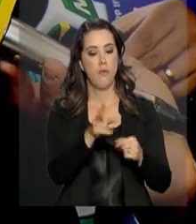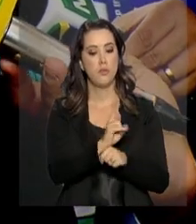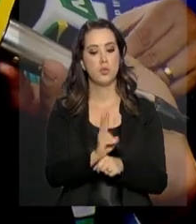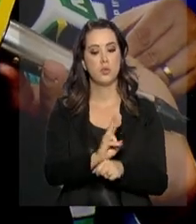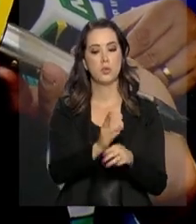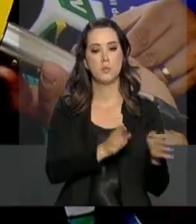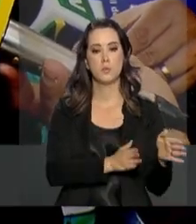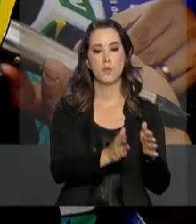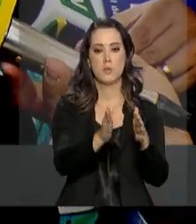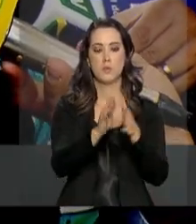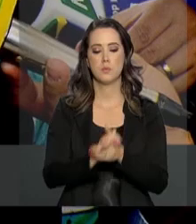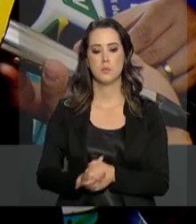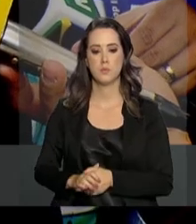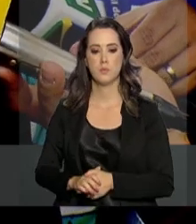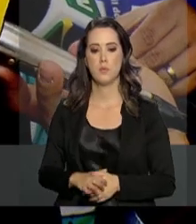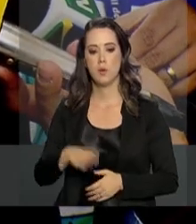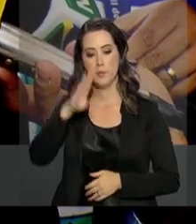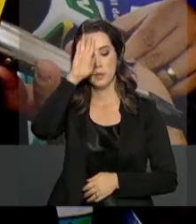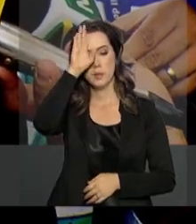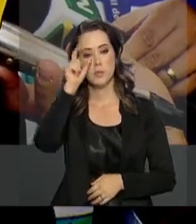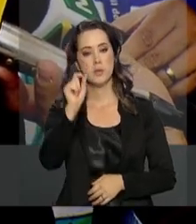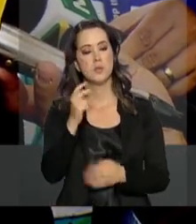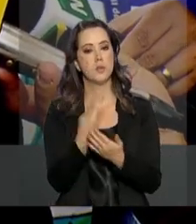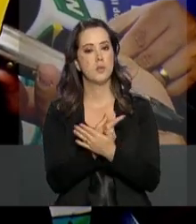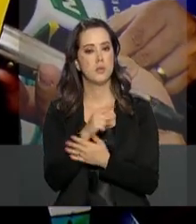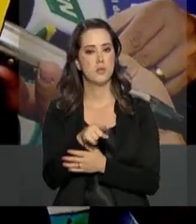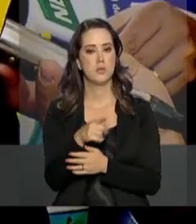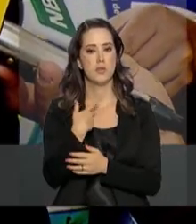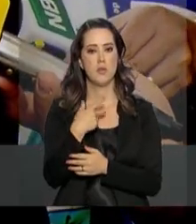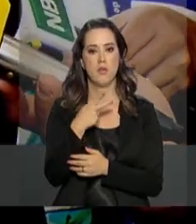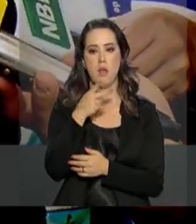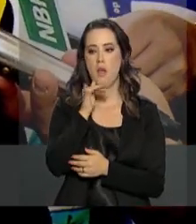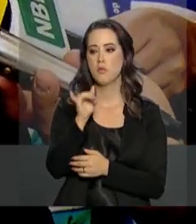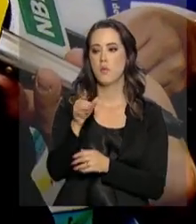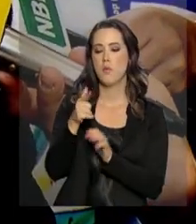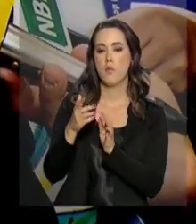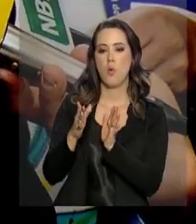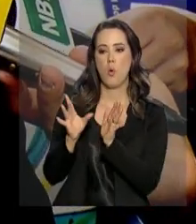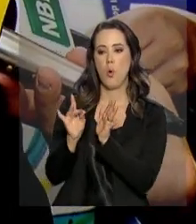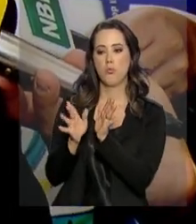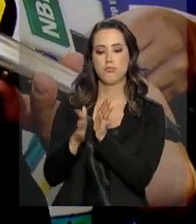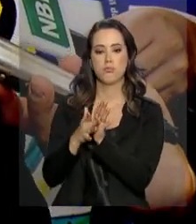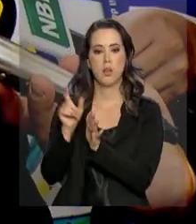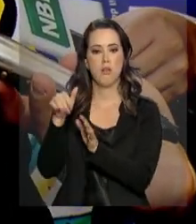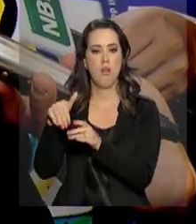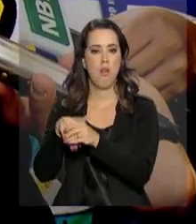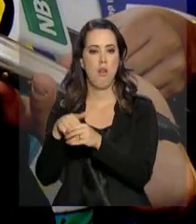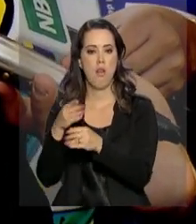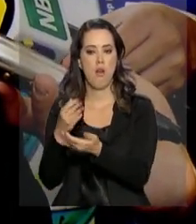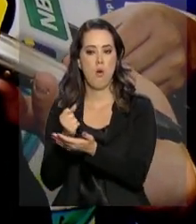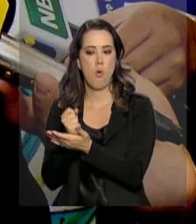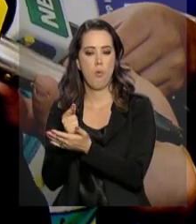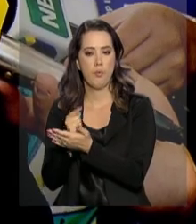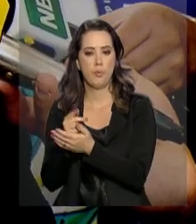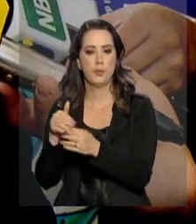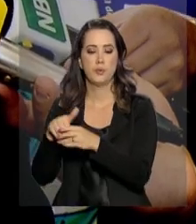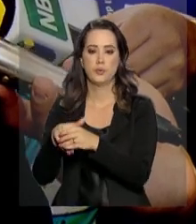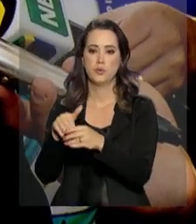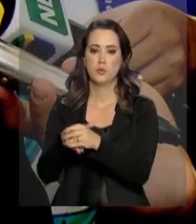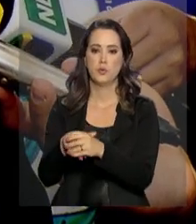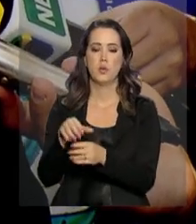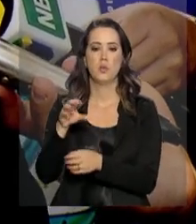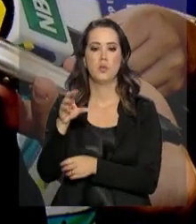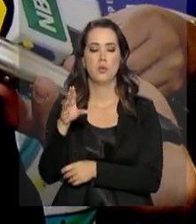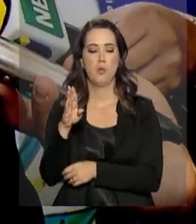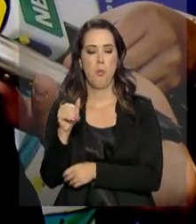principais crimes que acontecem é o boca de urna que não pode acontecer é o conflito que infelizmente existe entre os disputantes